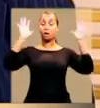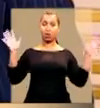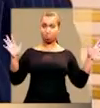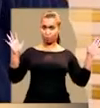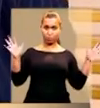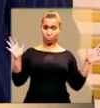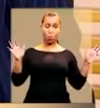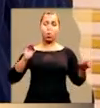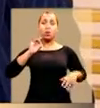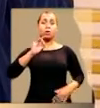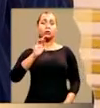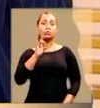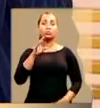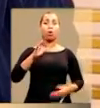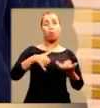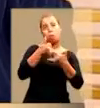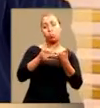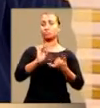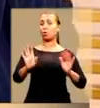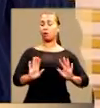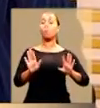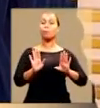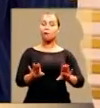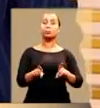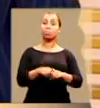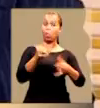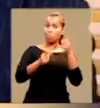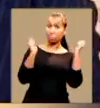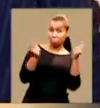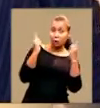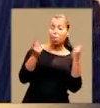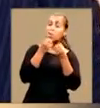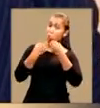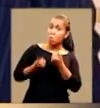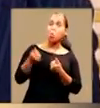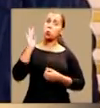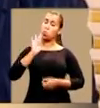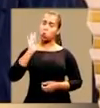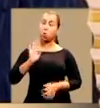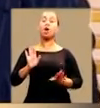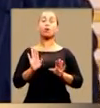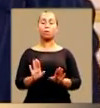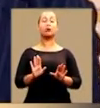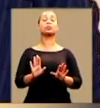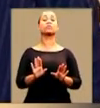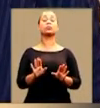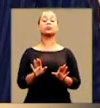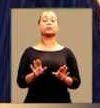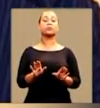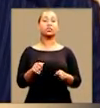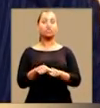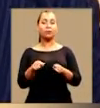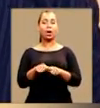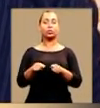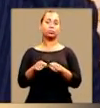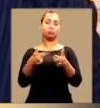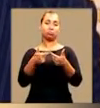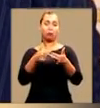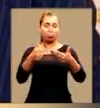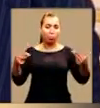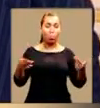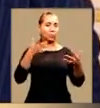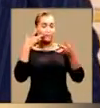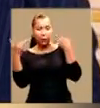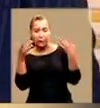mais ampla do que só no entretenimento. Sim. O entretenimento, ele faz parte naturalmente. Quando eu faço uma atividade